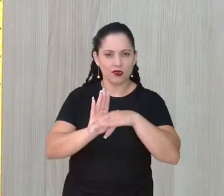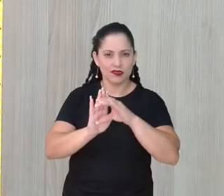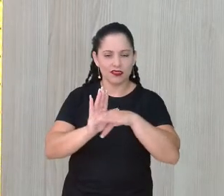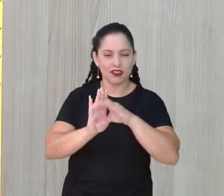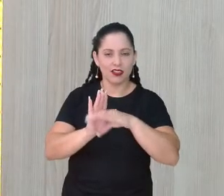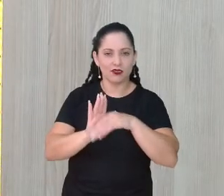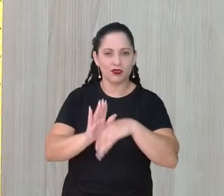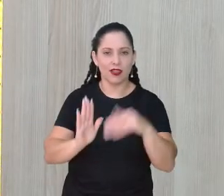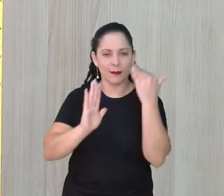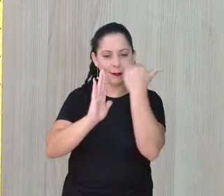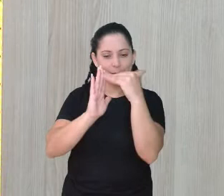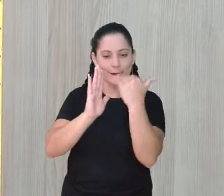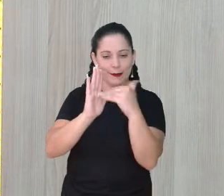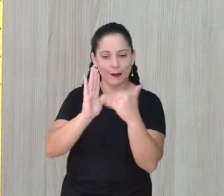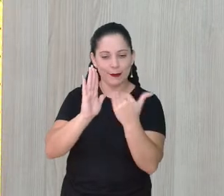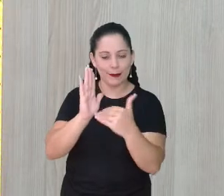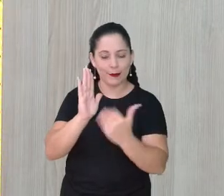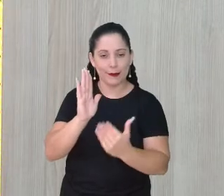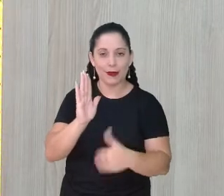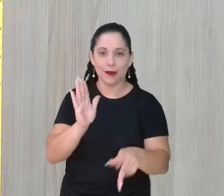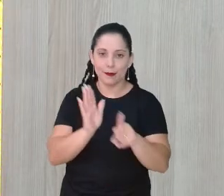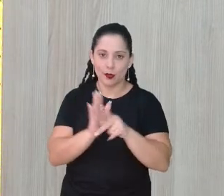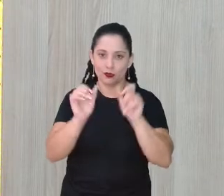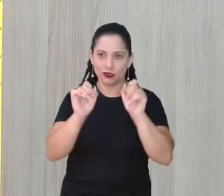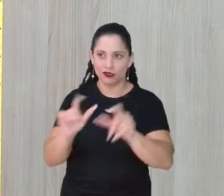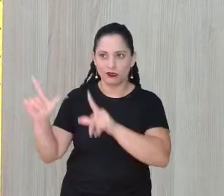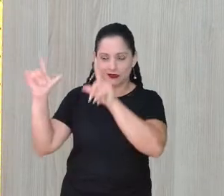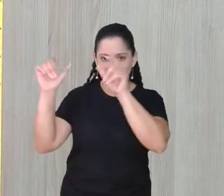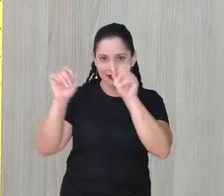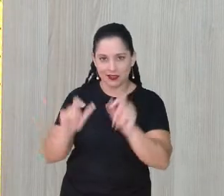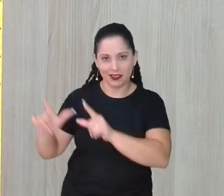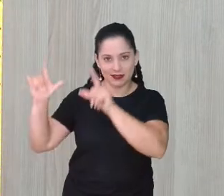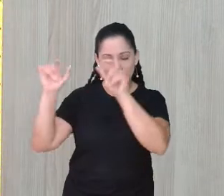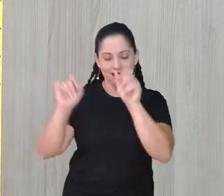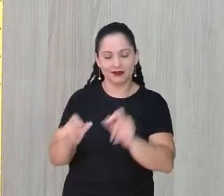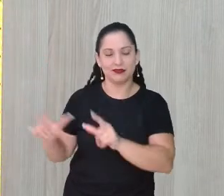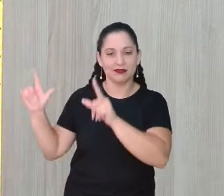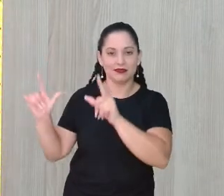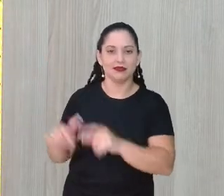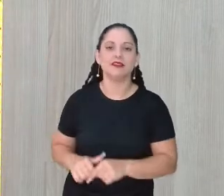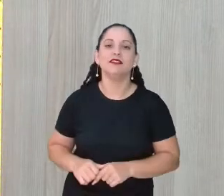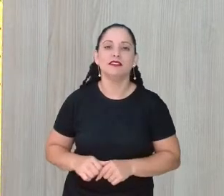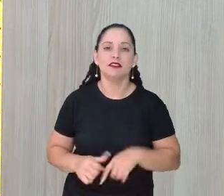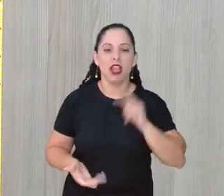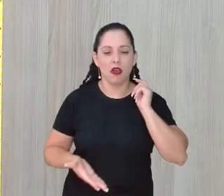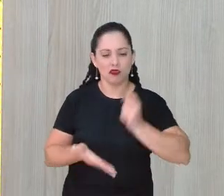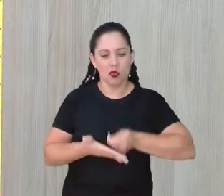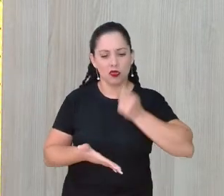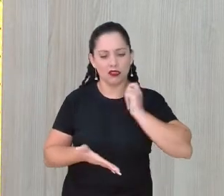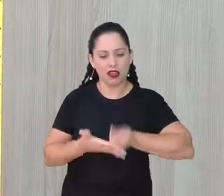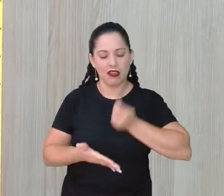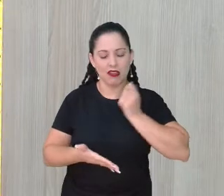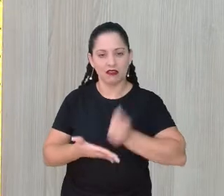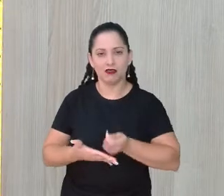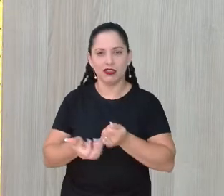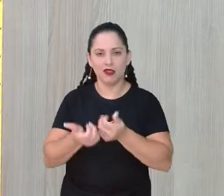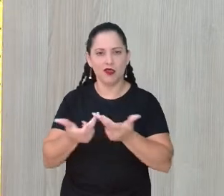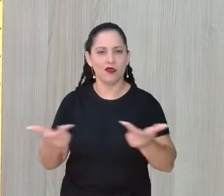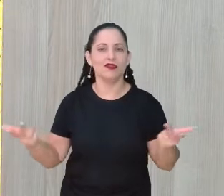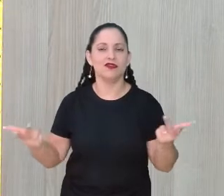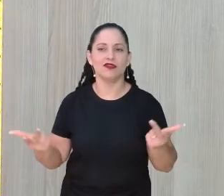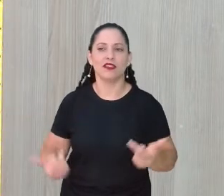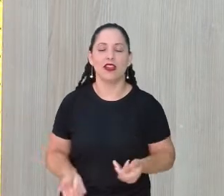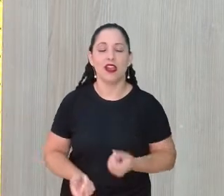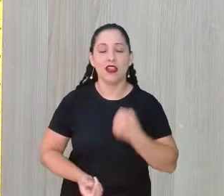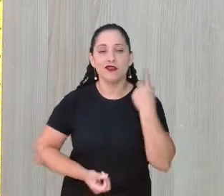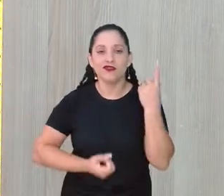autocrático, né, centralizador, certo, autoritário, né. Então vejam, as pessoas